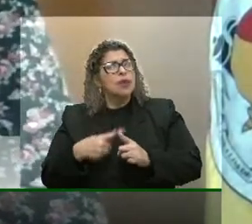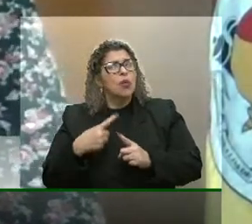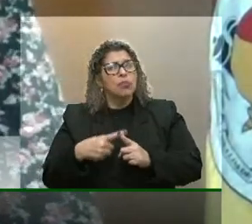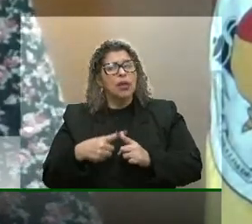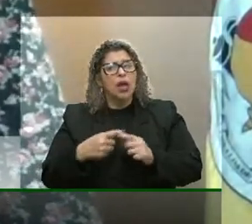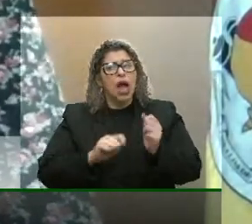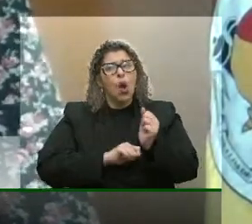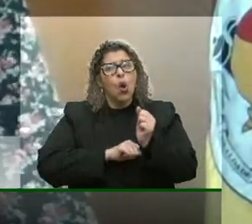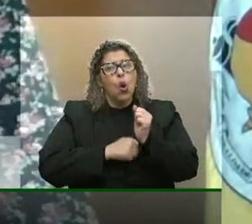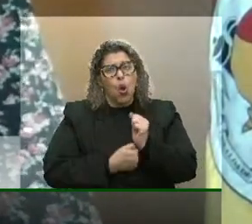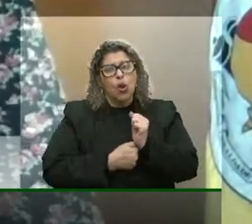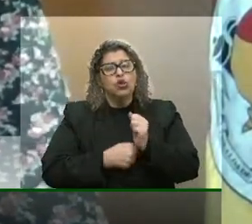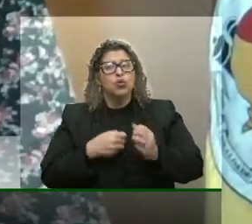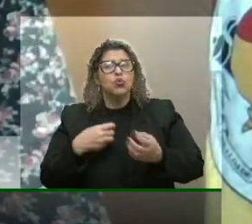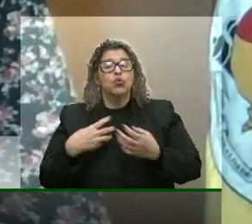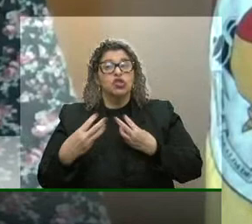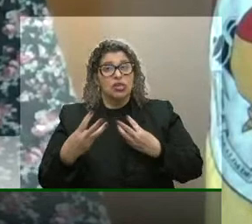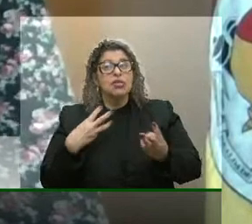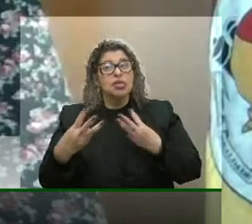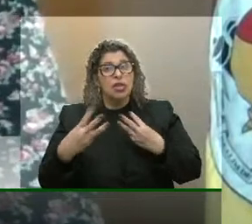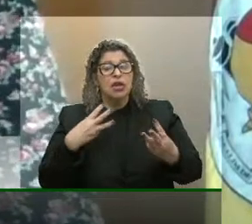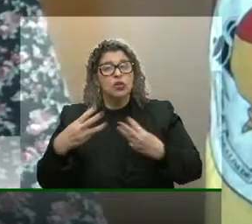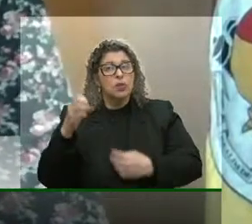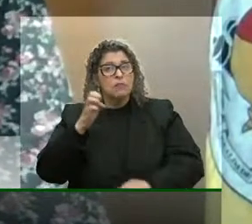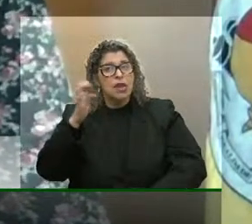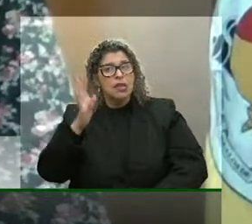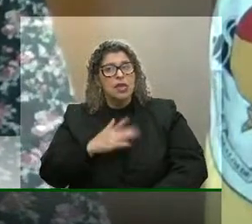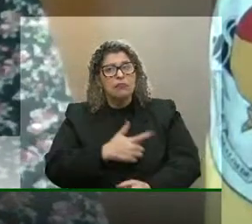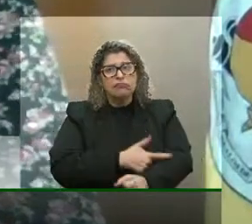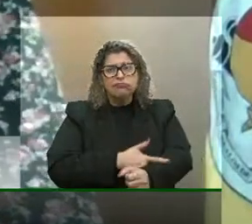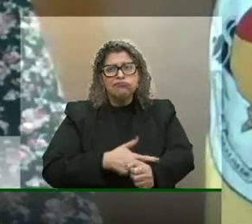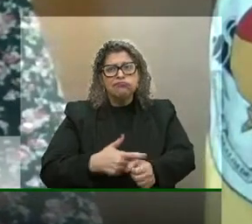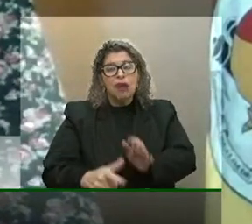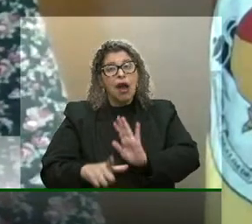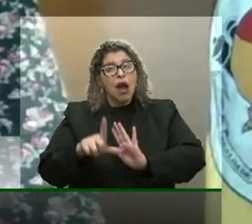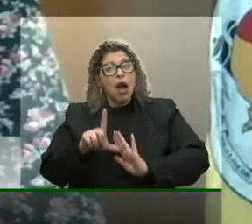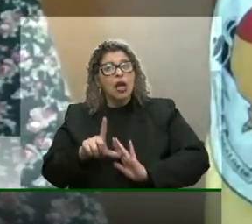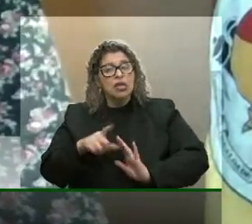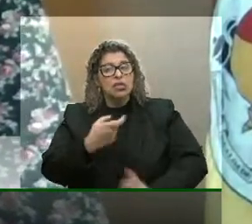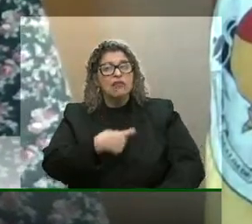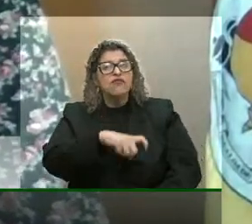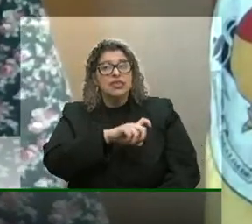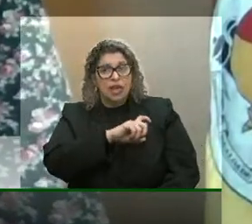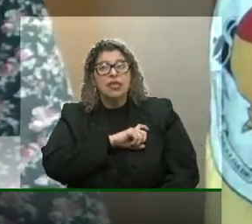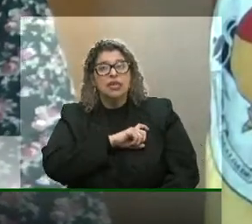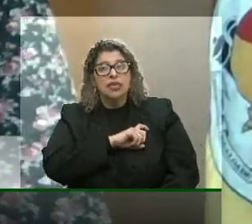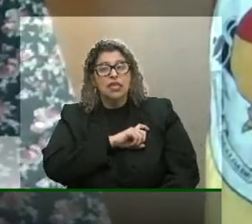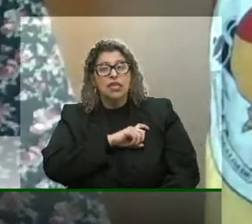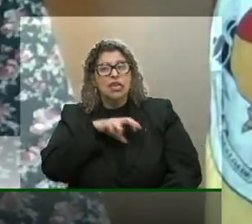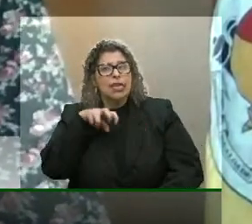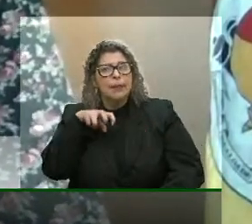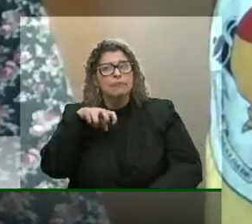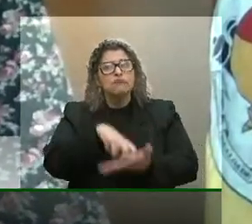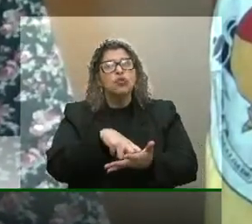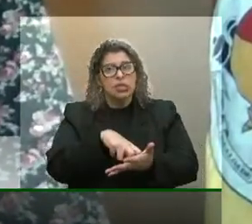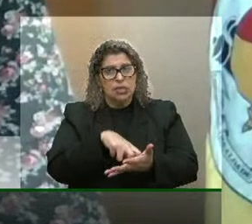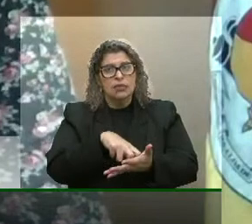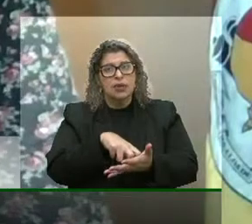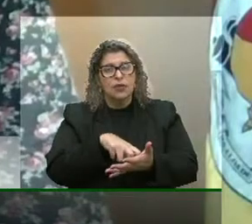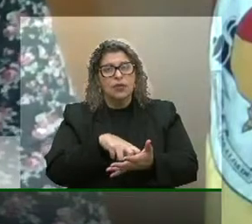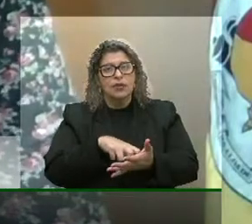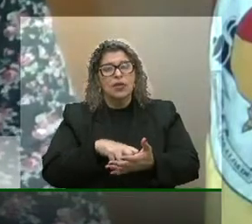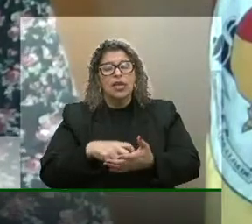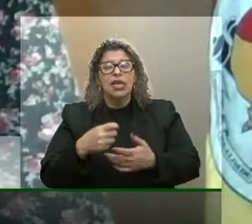o Código de Trânsito Brasileiro coloca a educação antes da fiscalização e da punição. Está